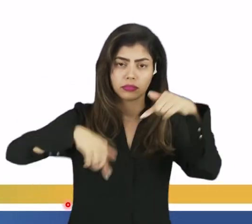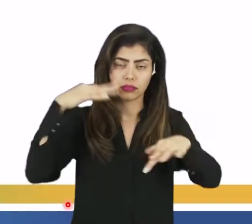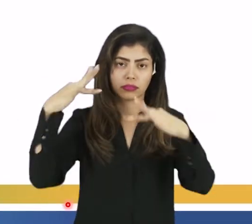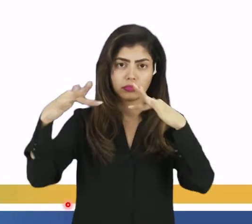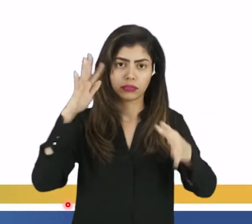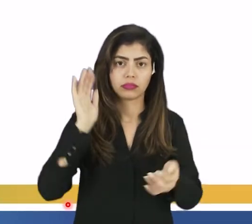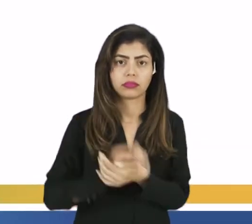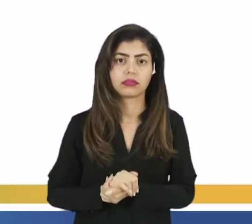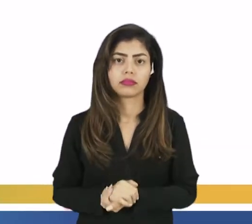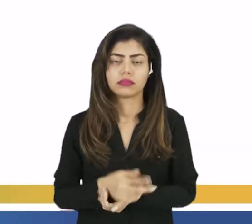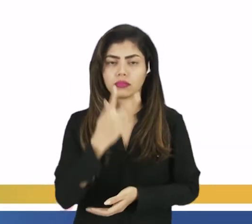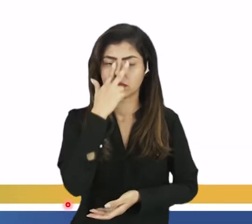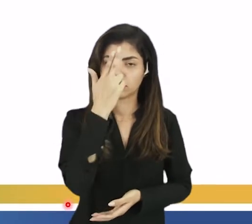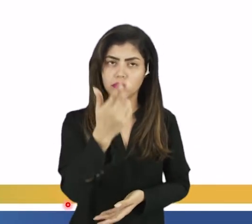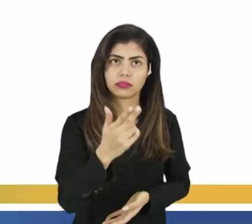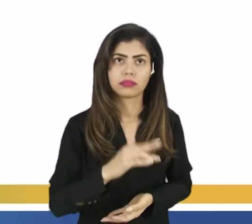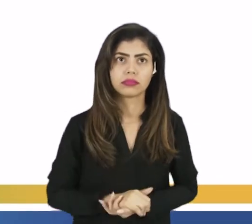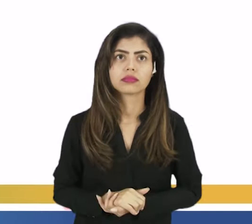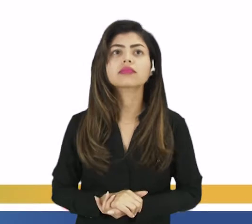semelhantes